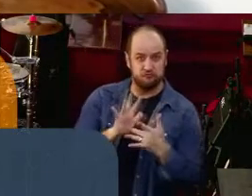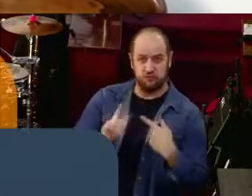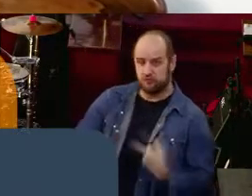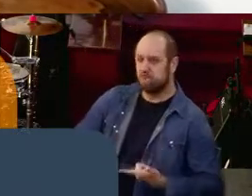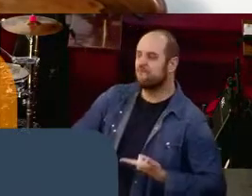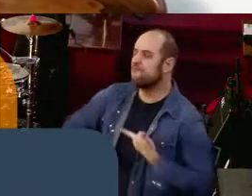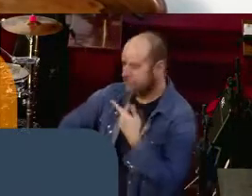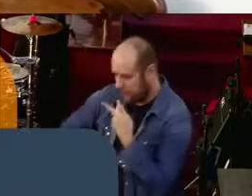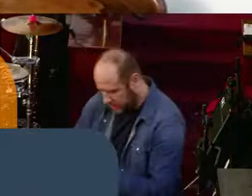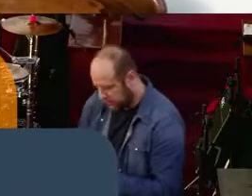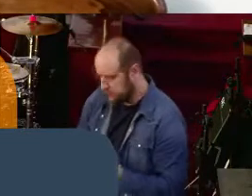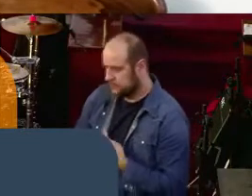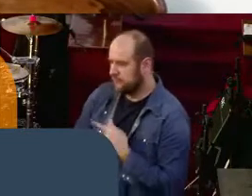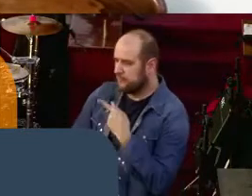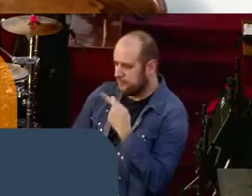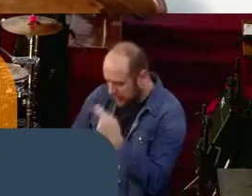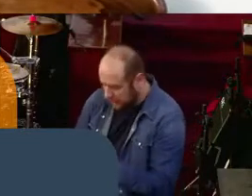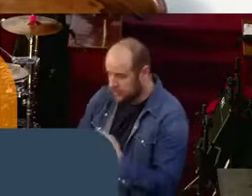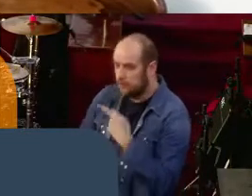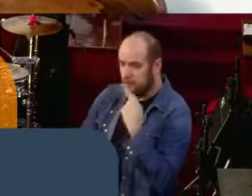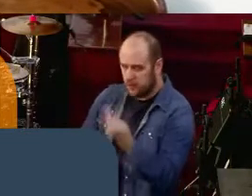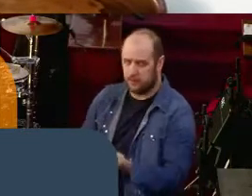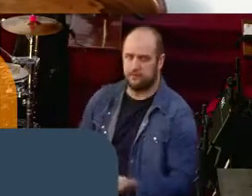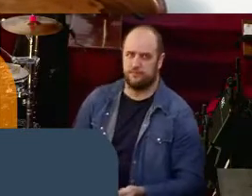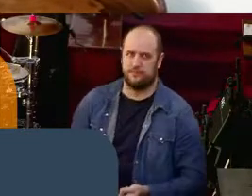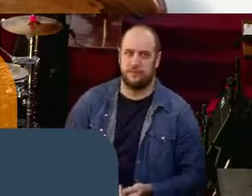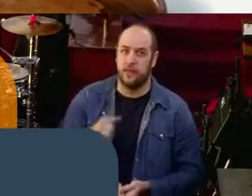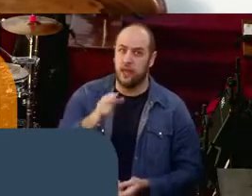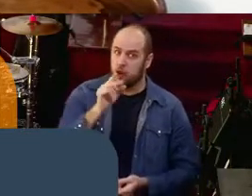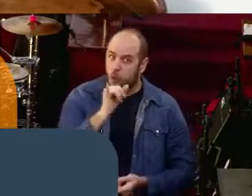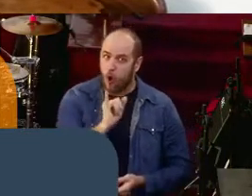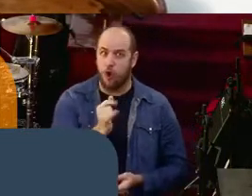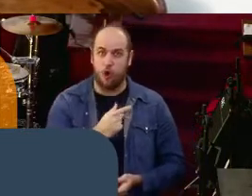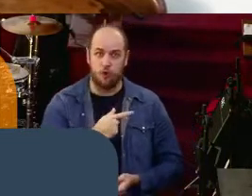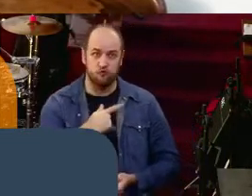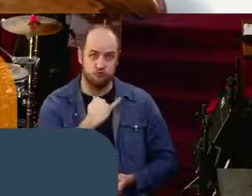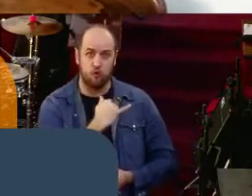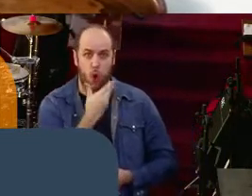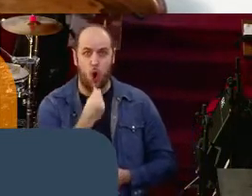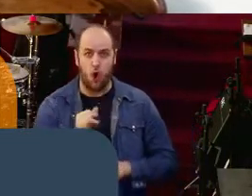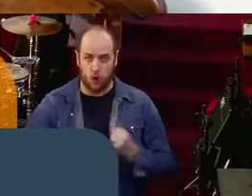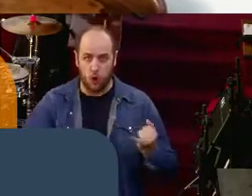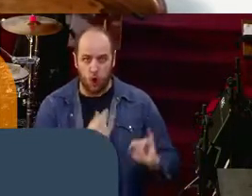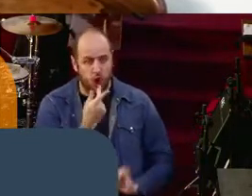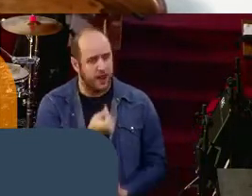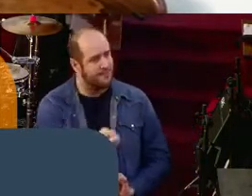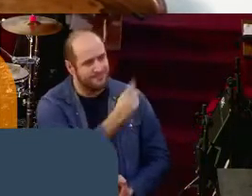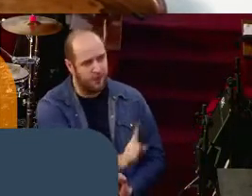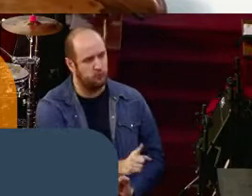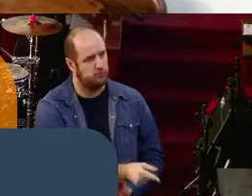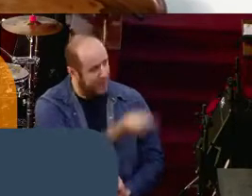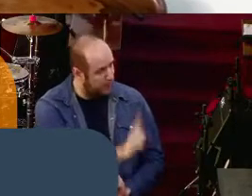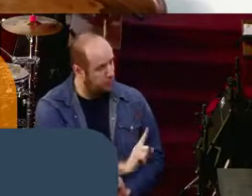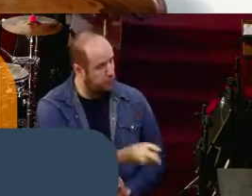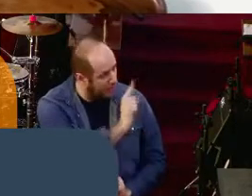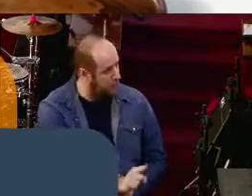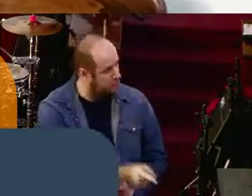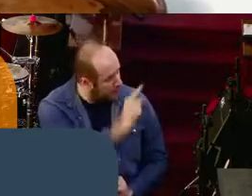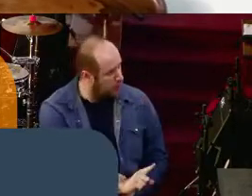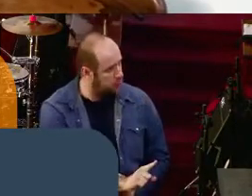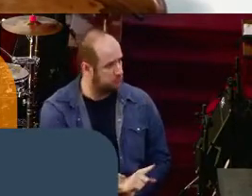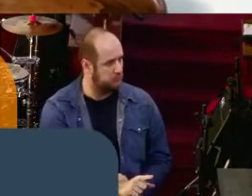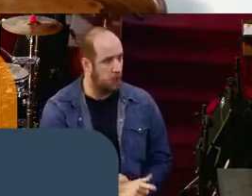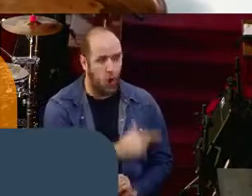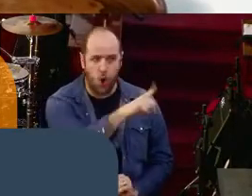insistentemente dizia, não, não, não, não, não, não. O Senhor não. Todos os outros